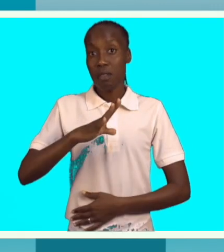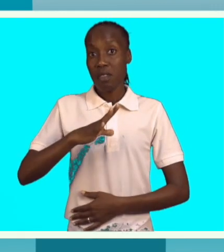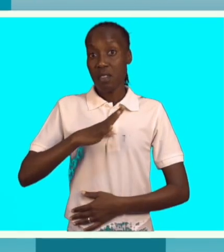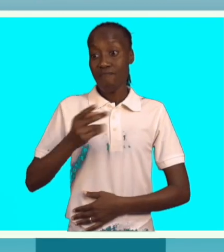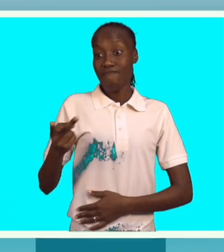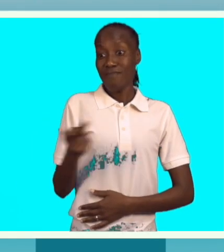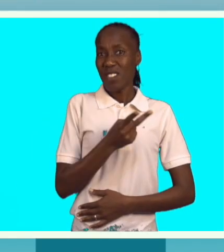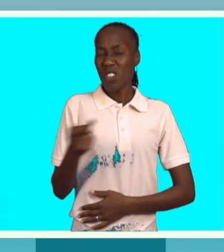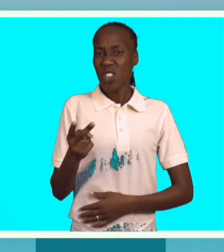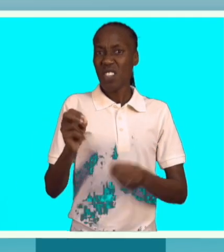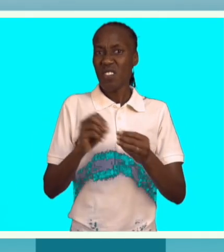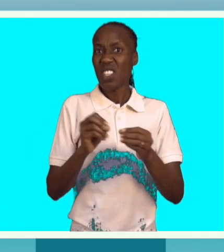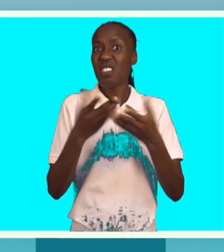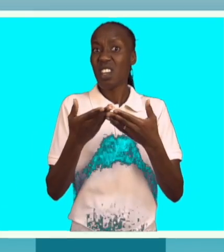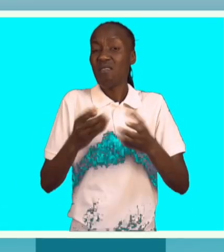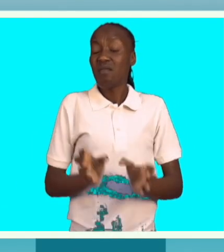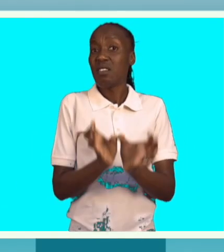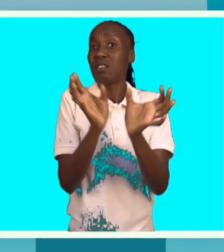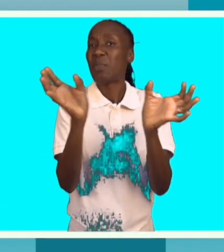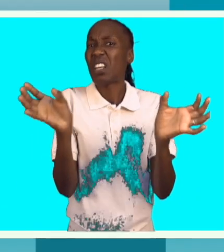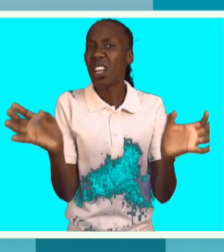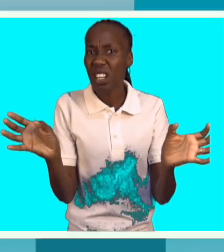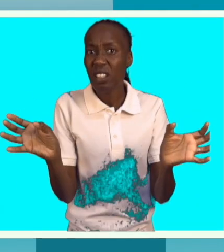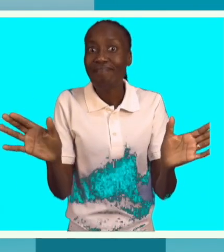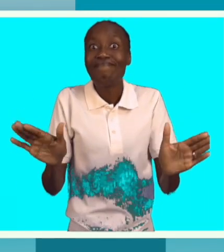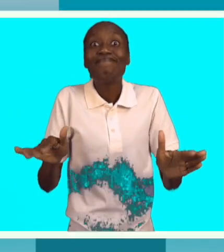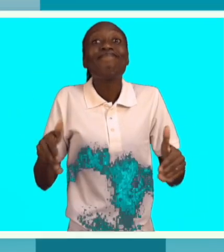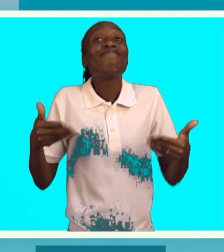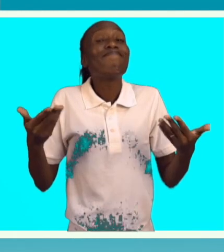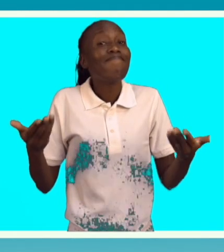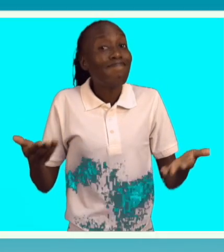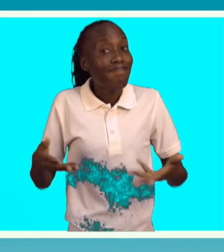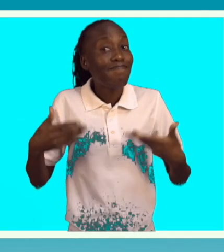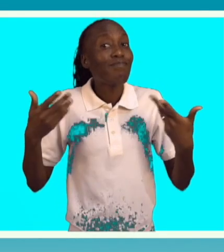Havendo um rompimento, ou não havendo